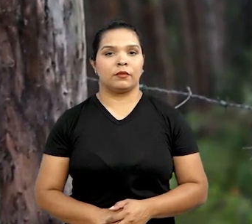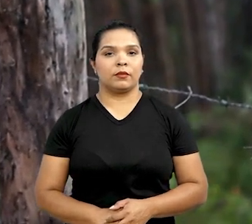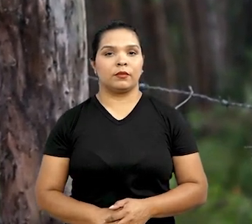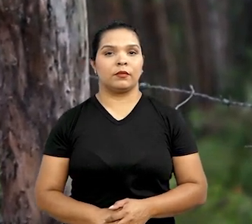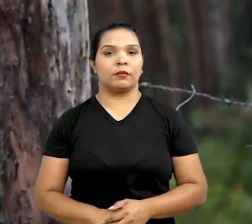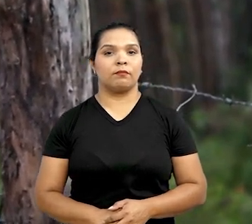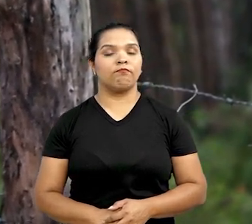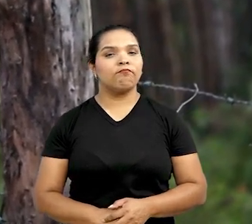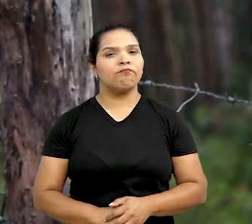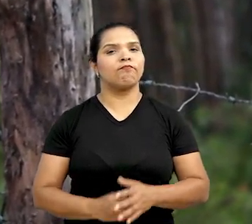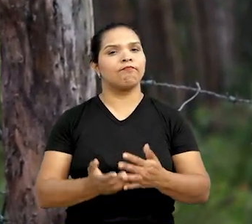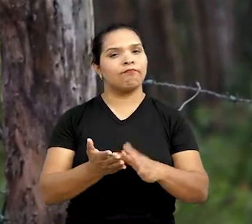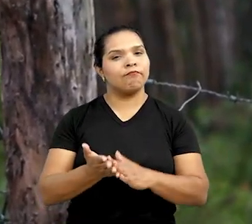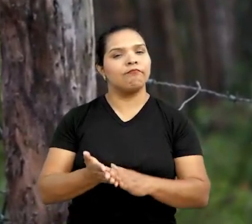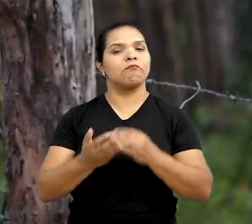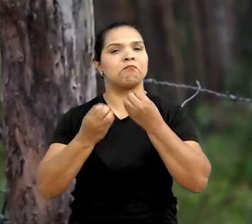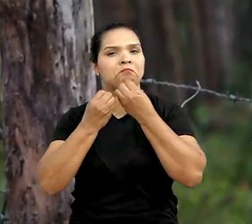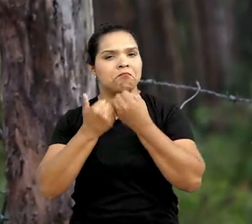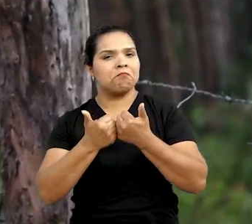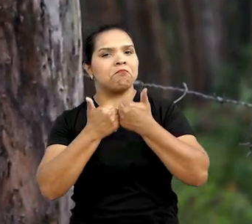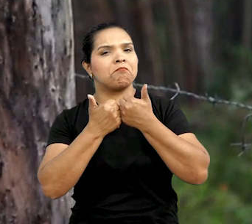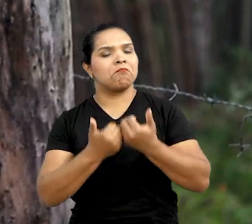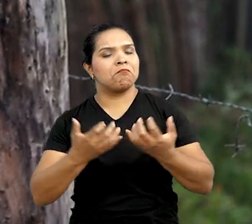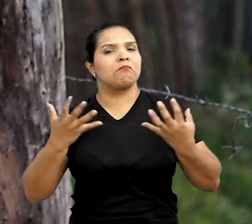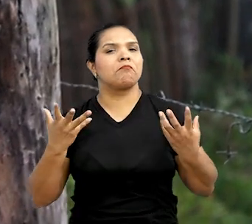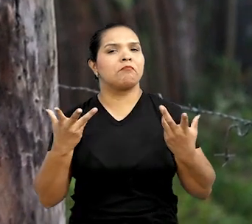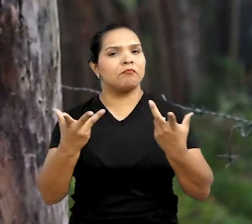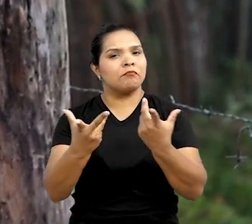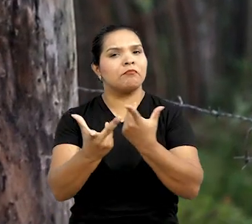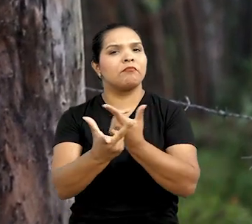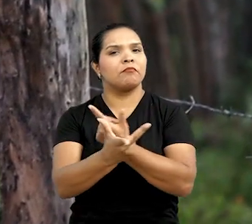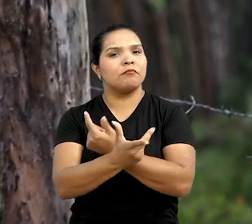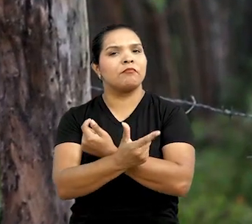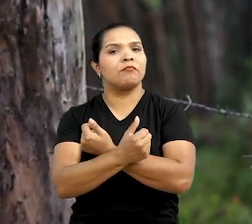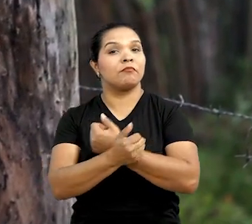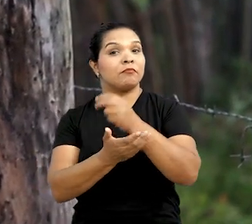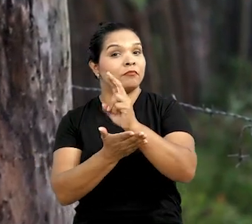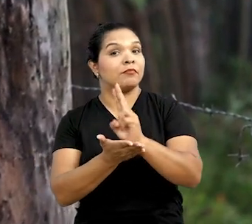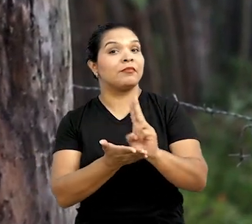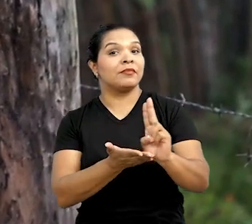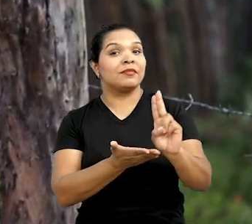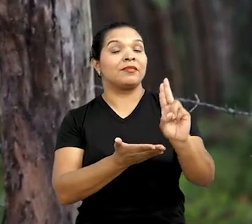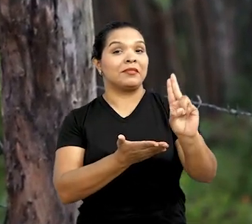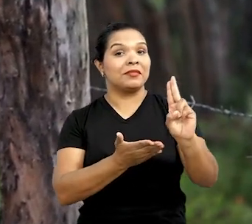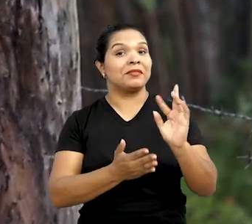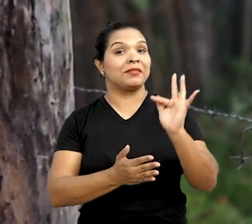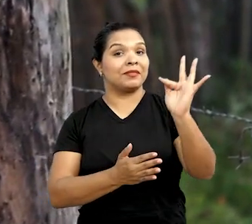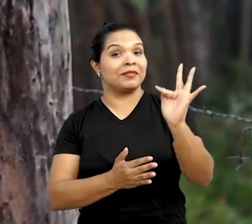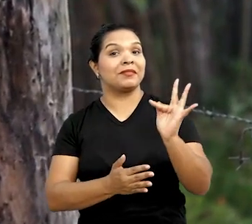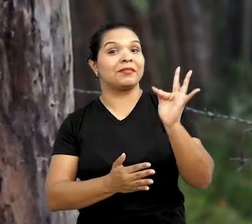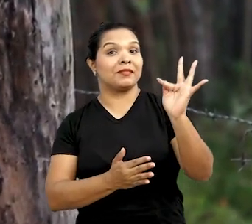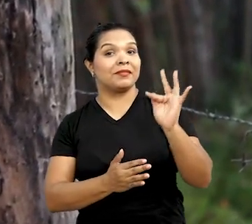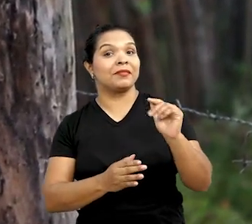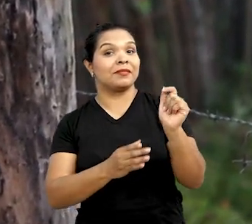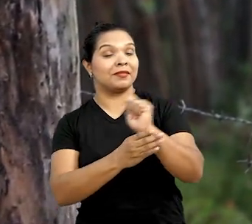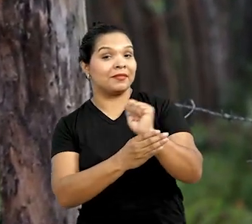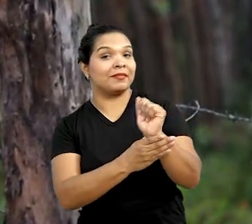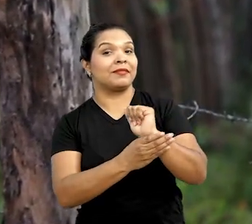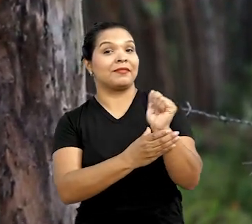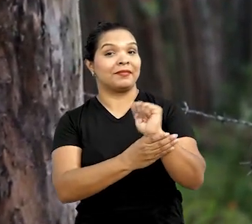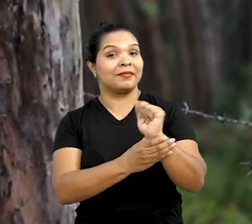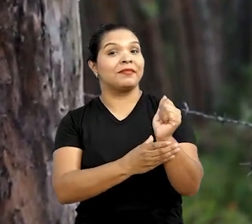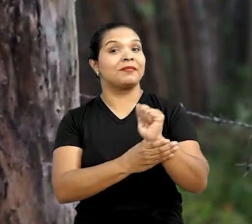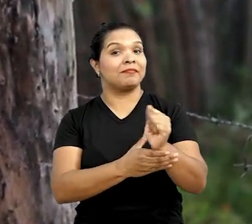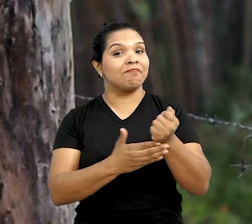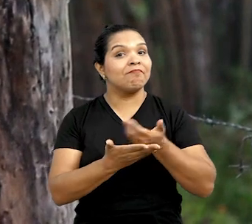Olha que coisa boa, que coisa maravilhosa, uma universidade federal em